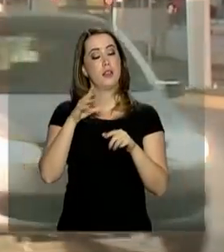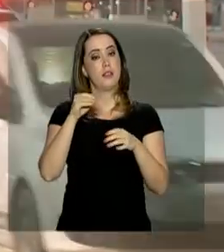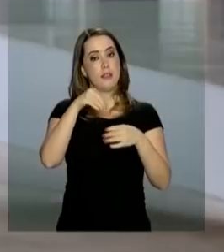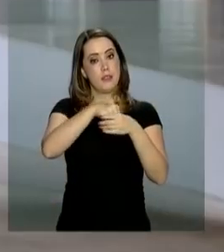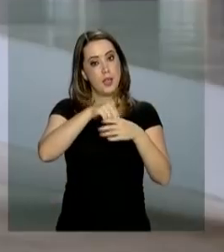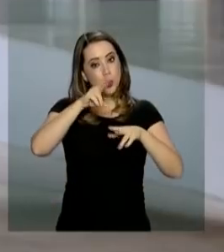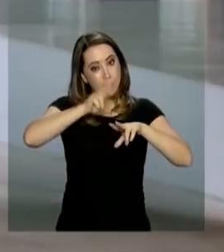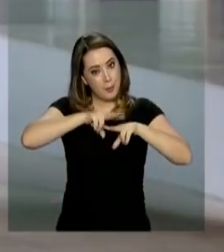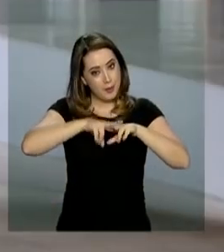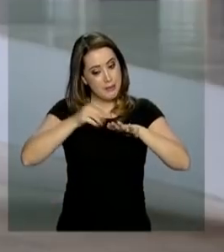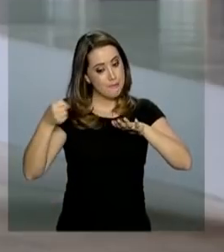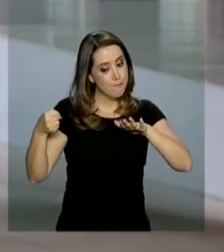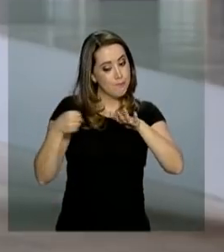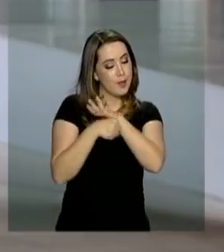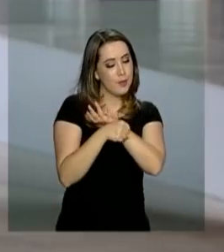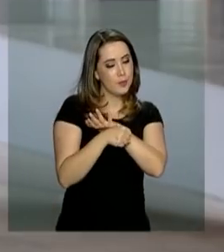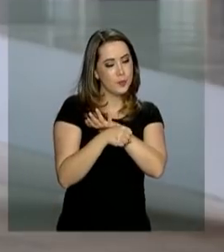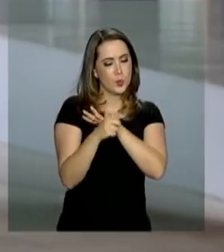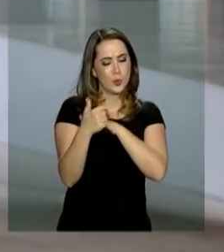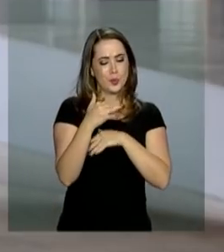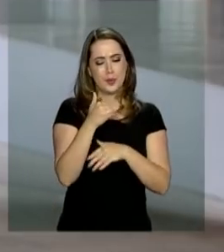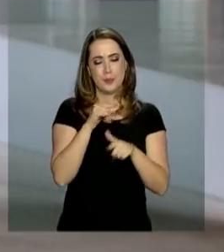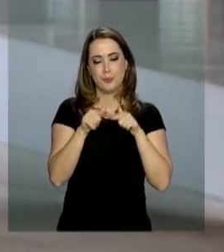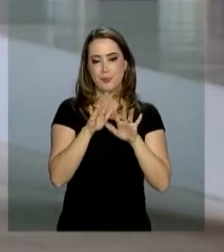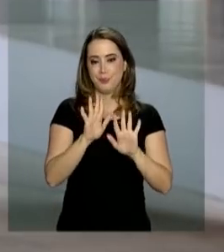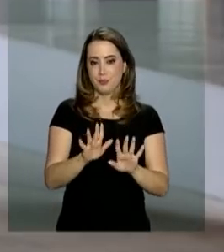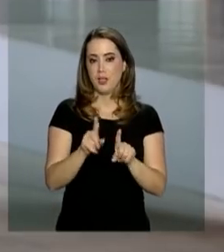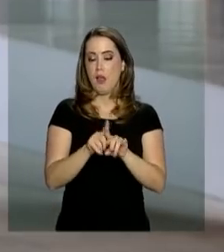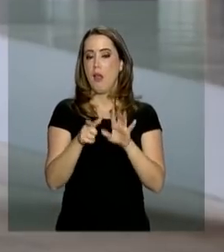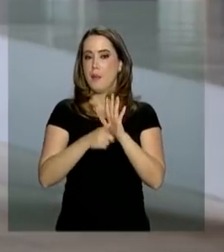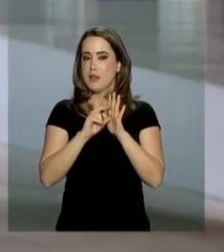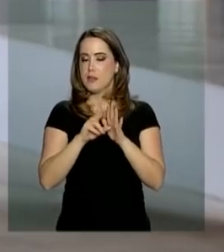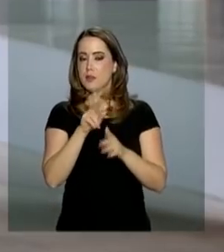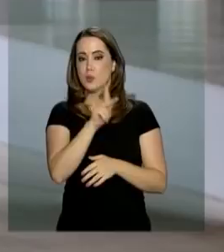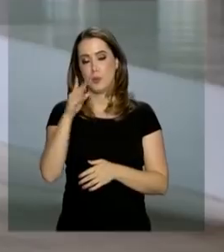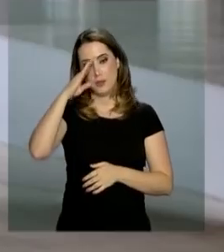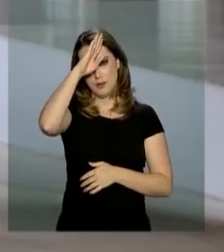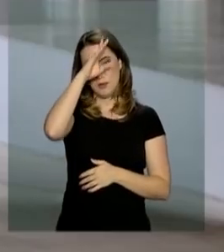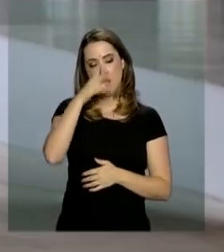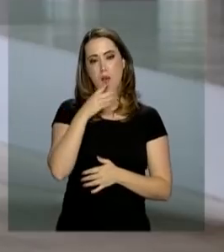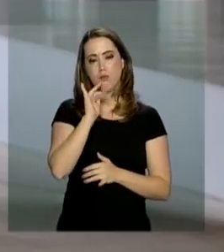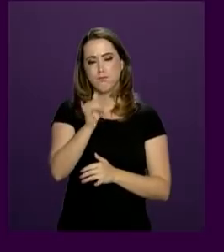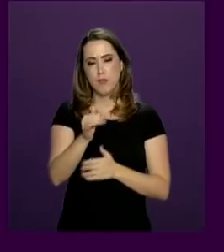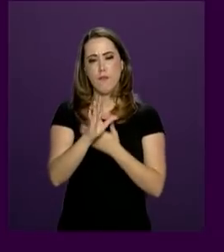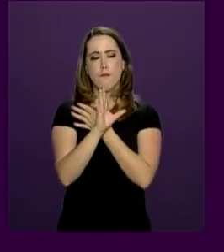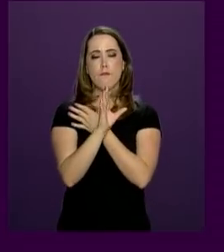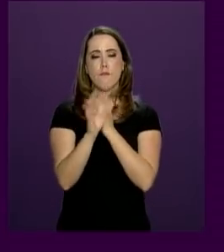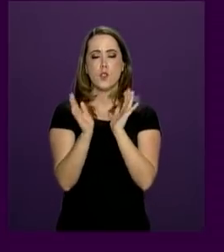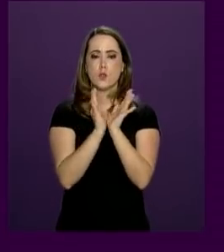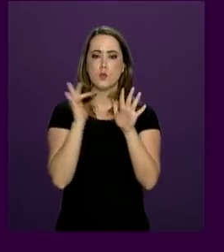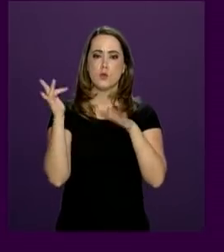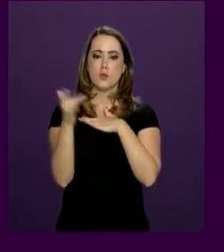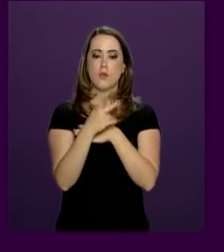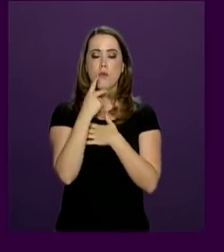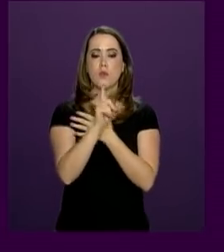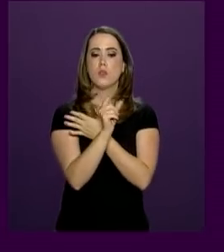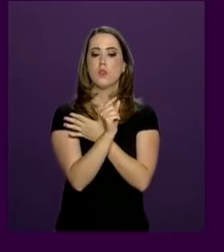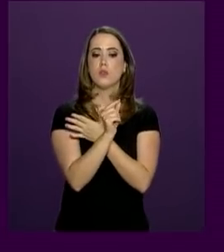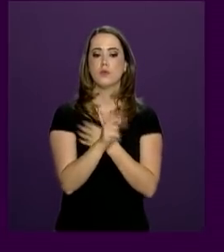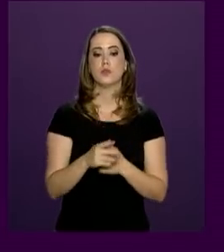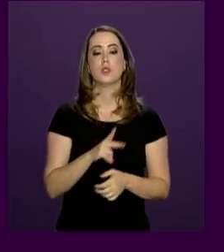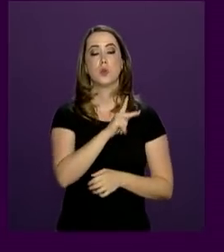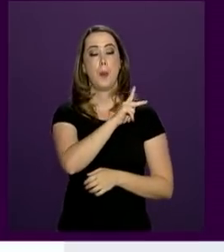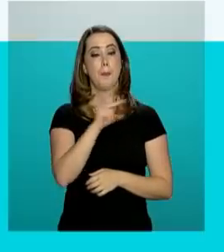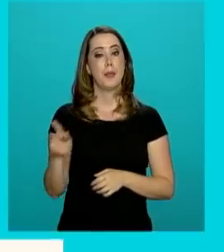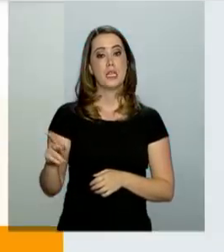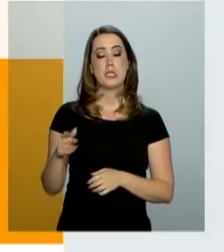E agora há pouco, o presidente Jair Bolsonaro postou em uma rede social o seguinte texto: presidente,